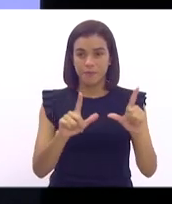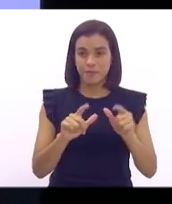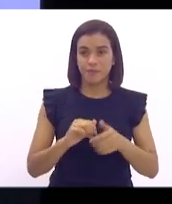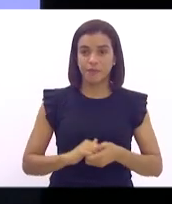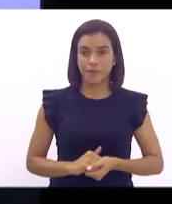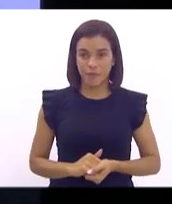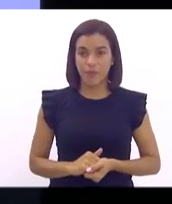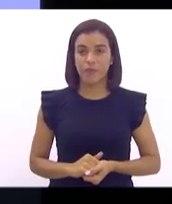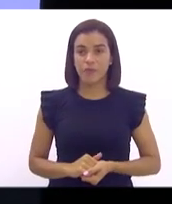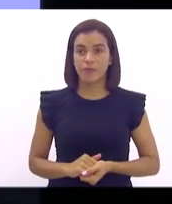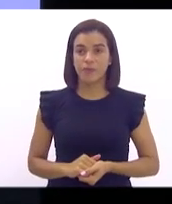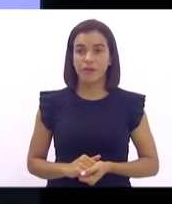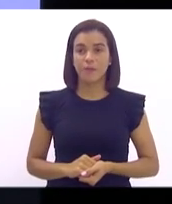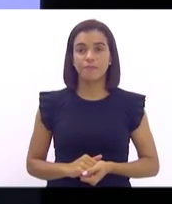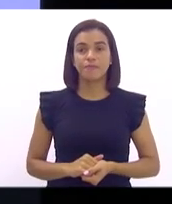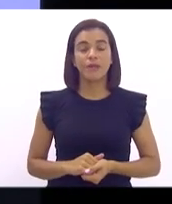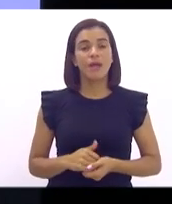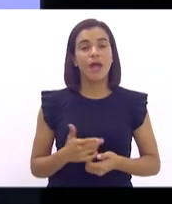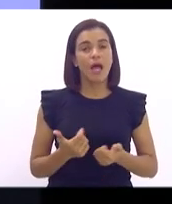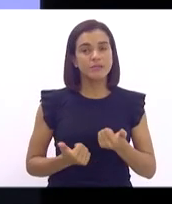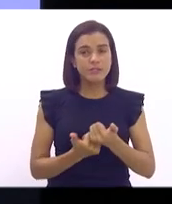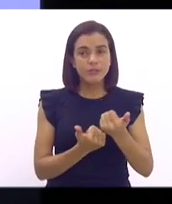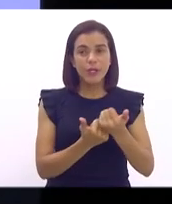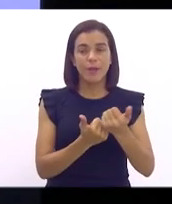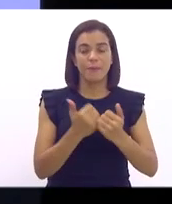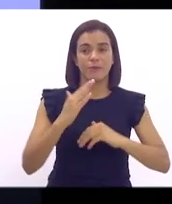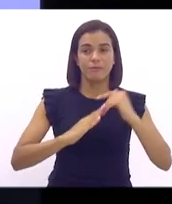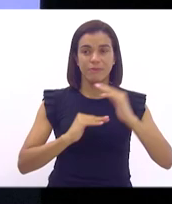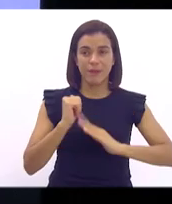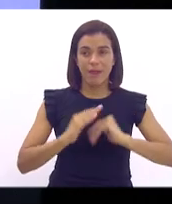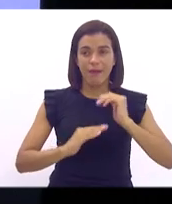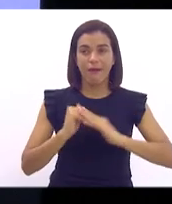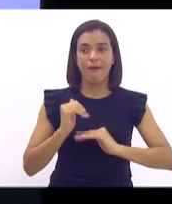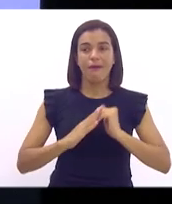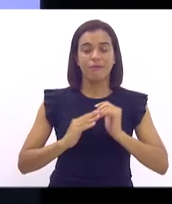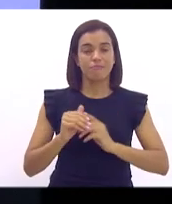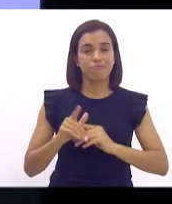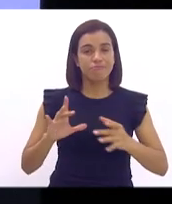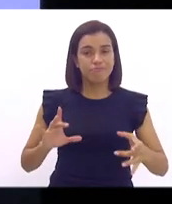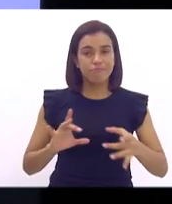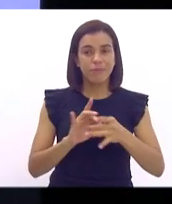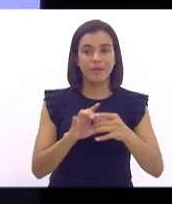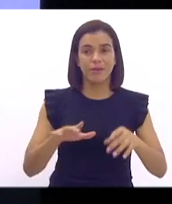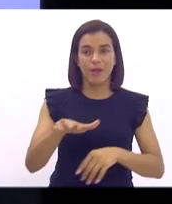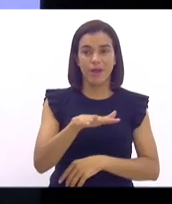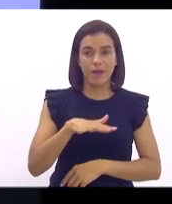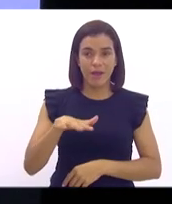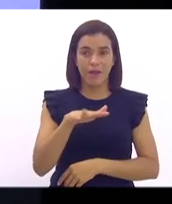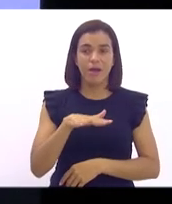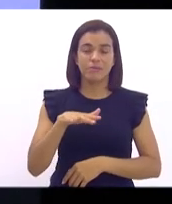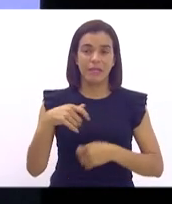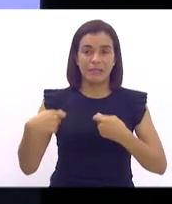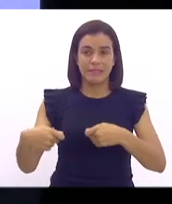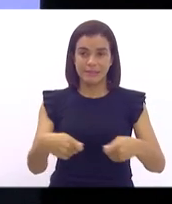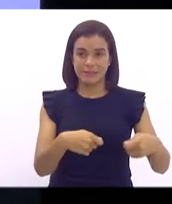gentileza. A prestar assessoramento técnico aos órgãos de execução, de modo complementar, no âmbito de suas atribuições, elaborando